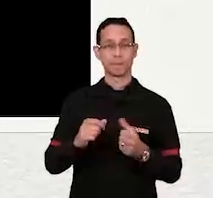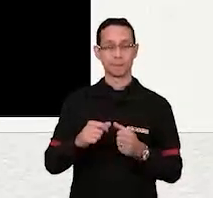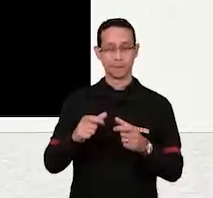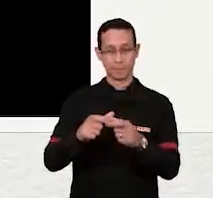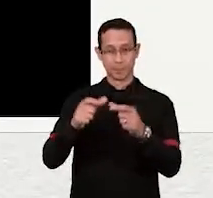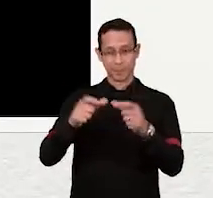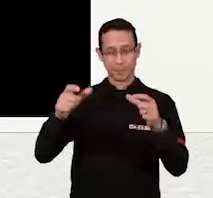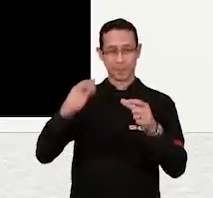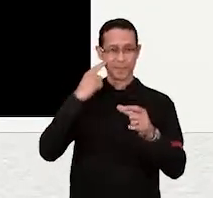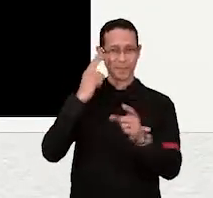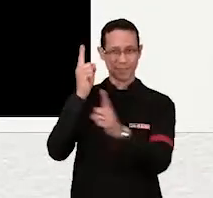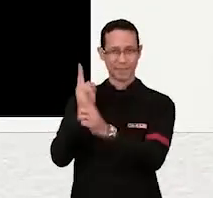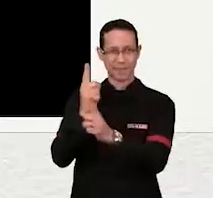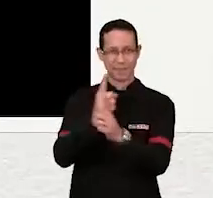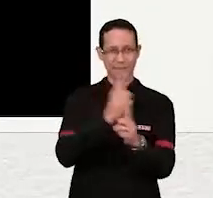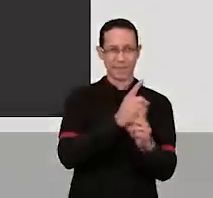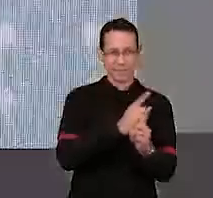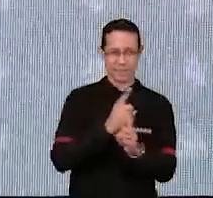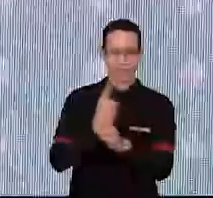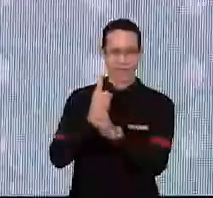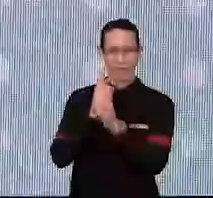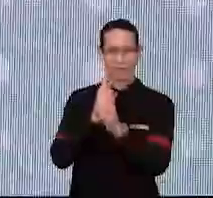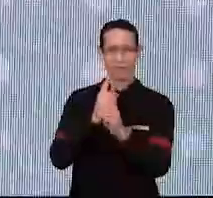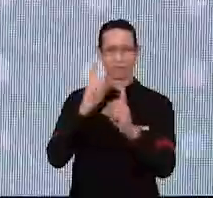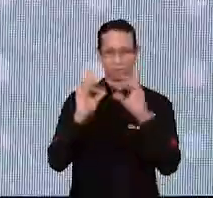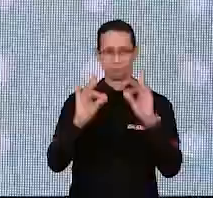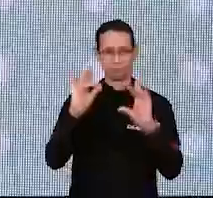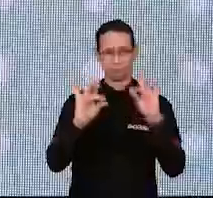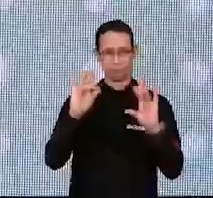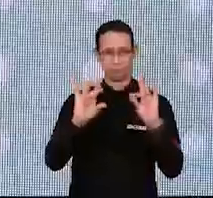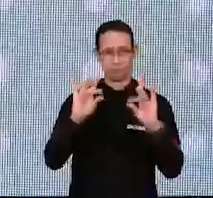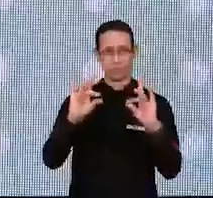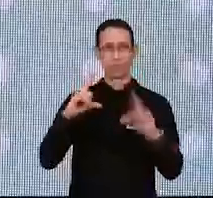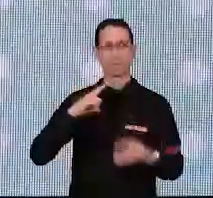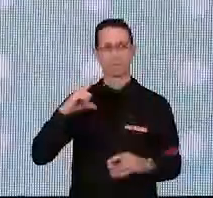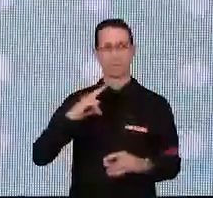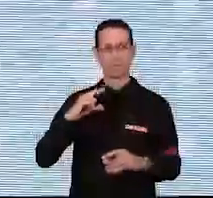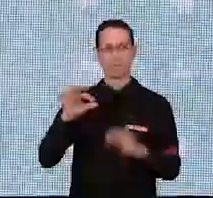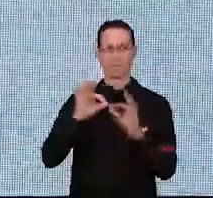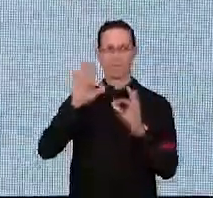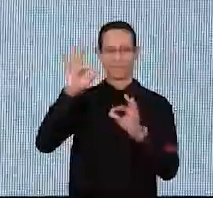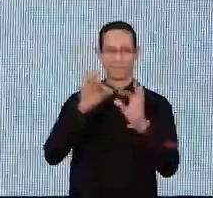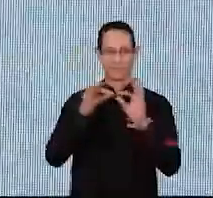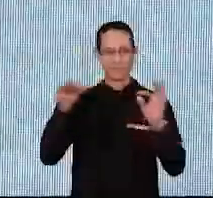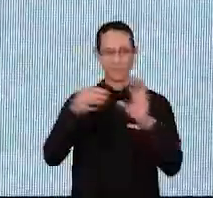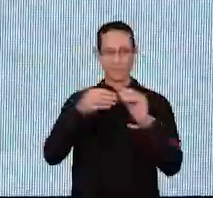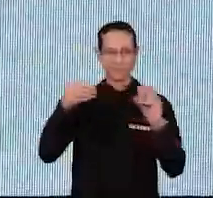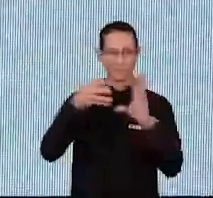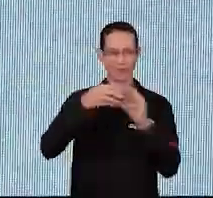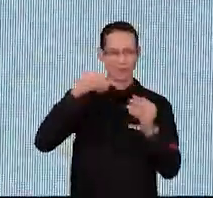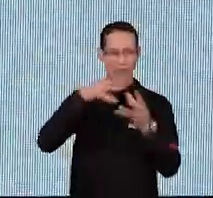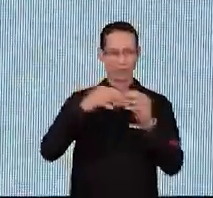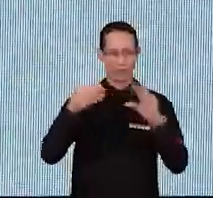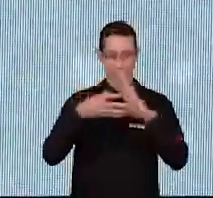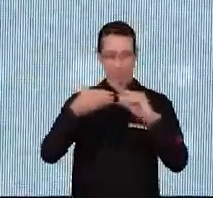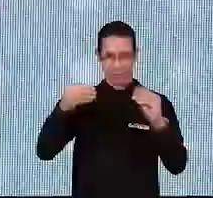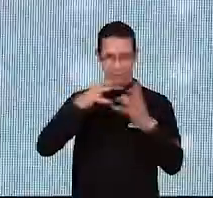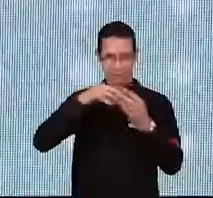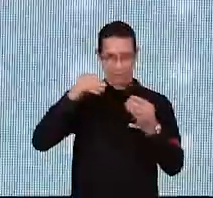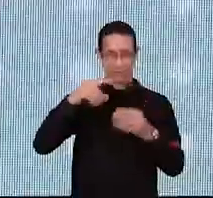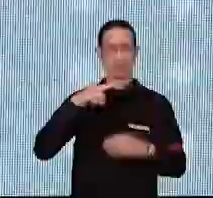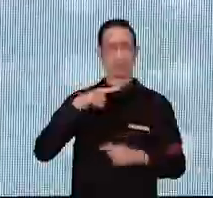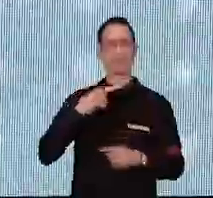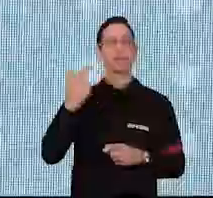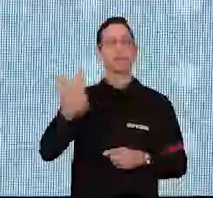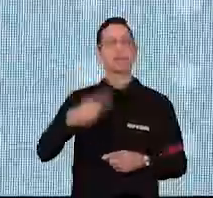macroscopicamente, a gente vai ver essas orelhas com essa secreção, né, esse slime que a gente citou. Na citologia, você vê